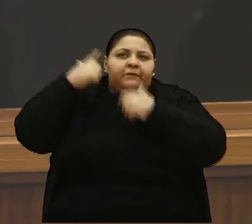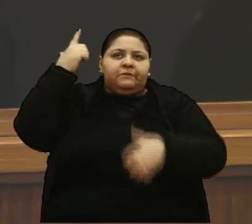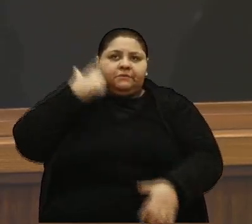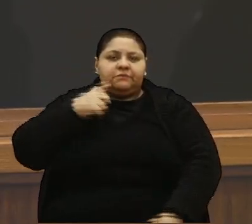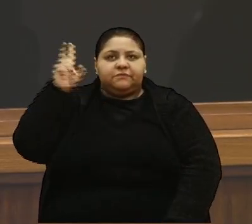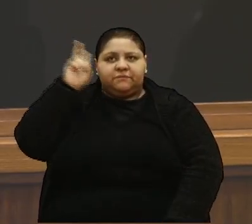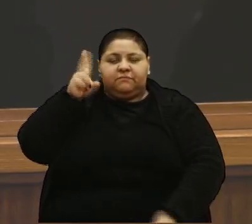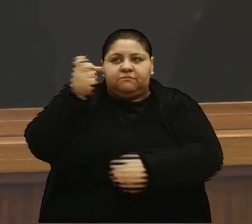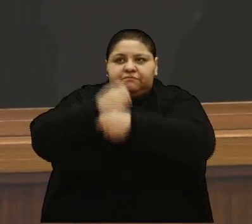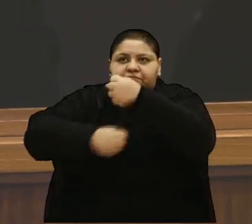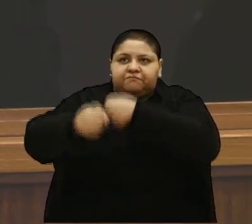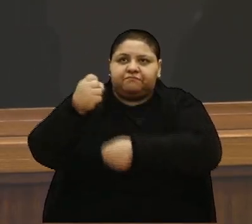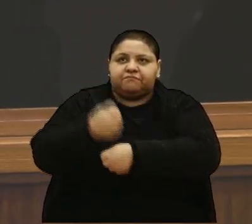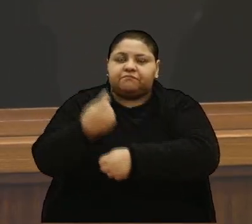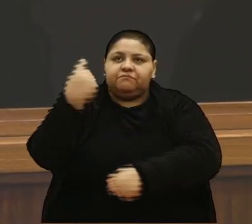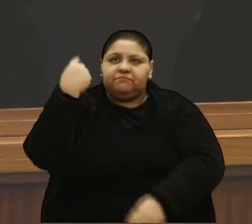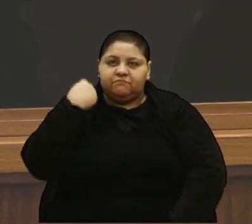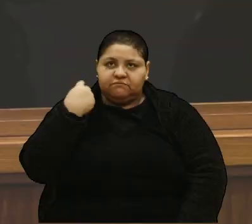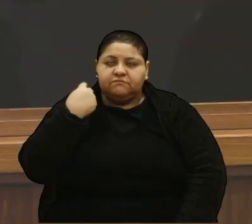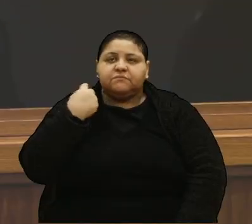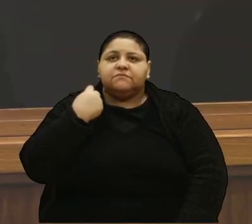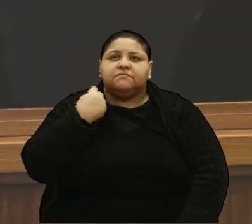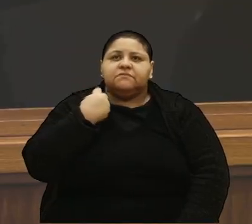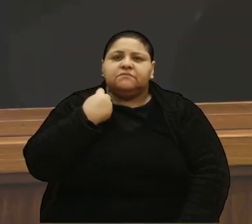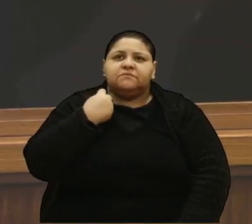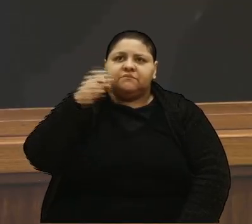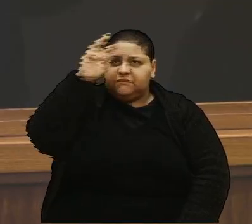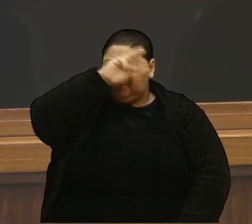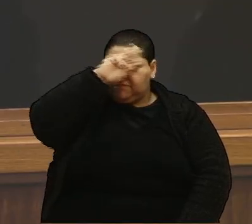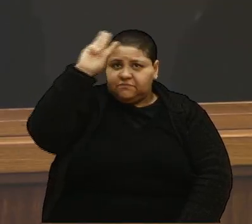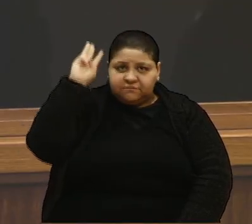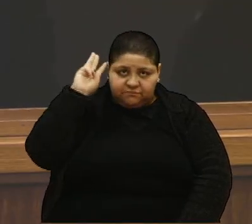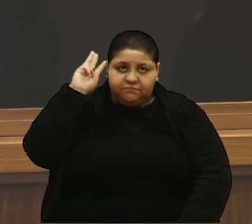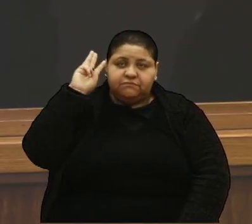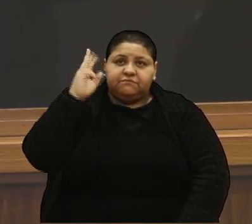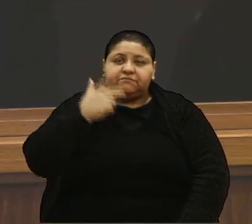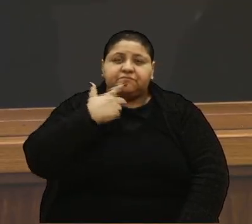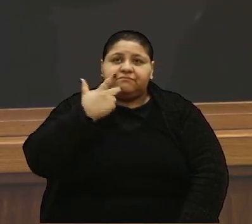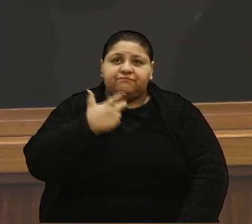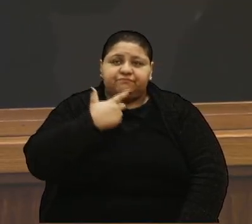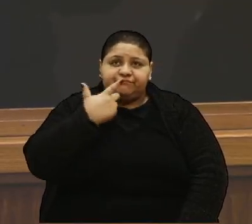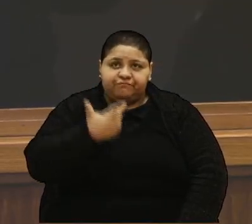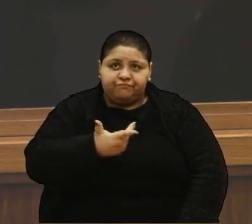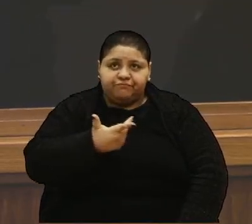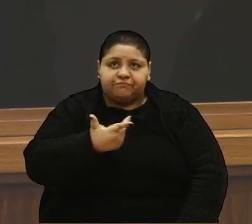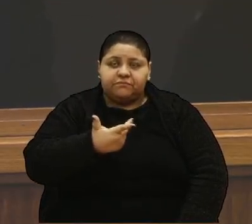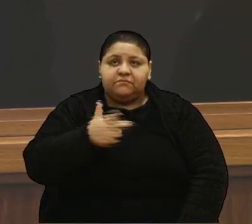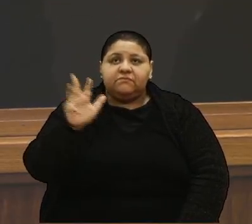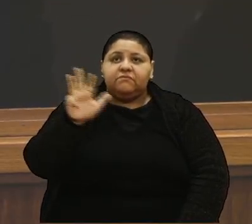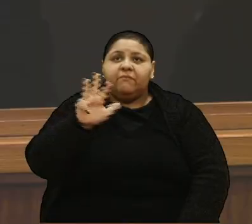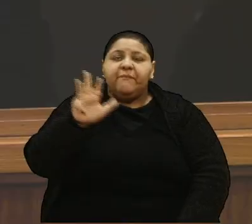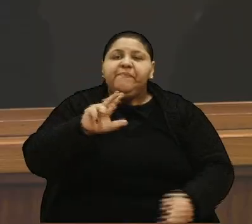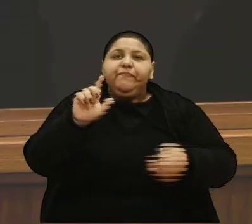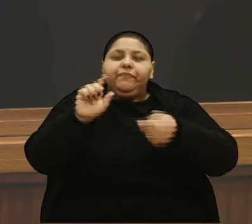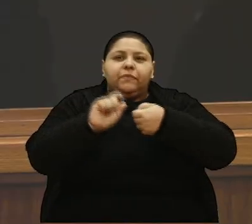lembre do ano passado, Juliano também, que dizia quando o Lula fez